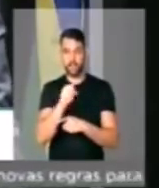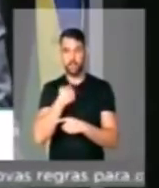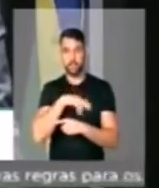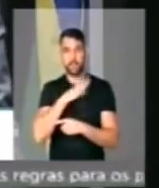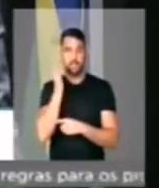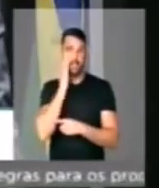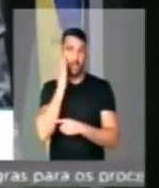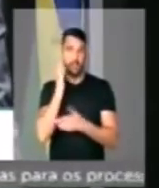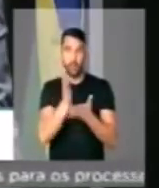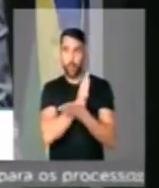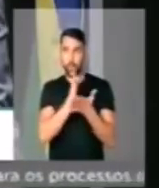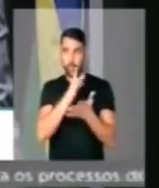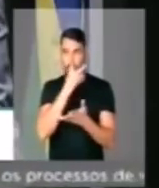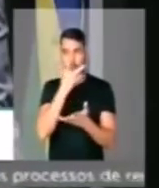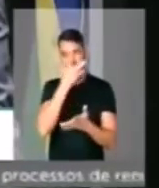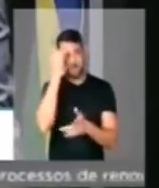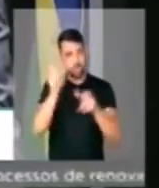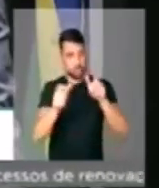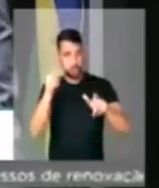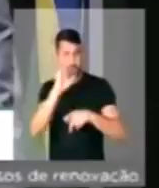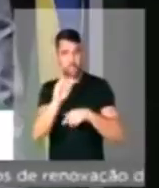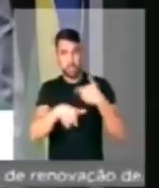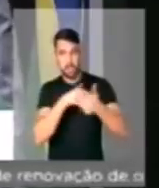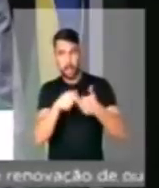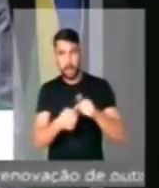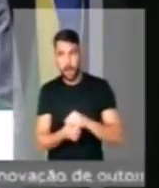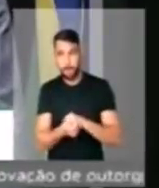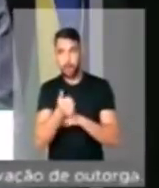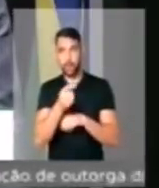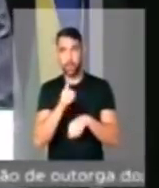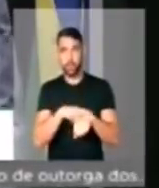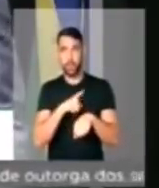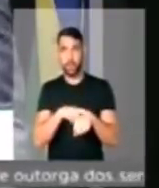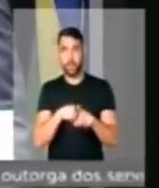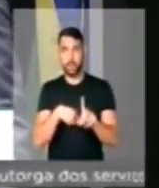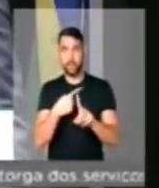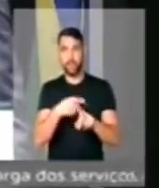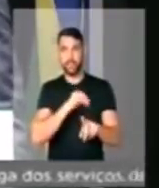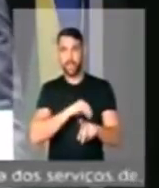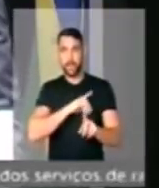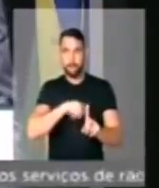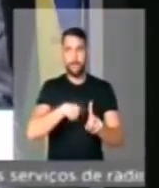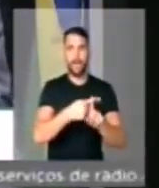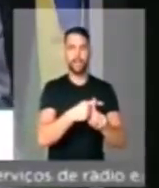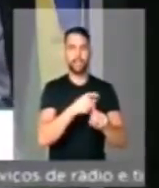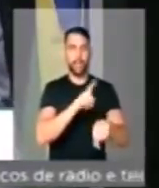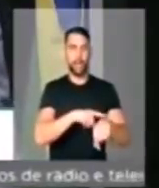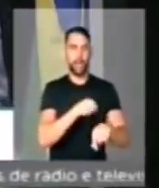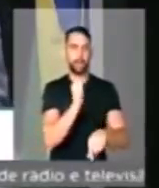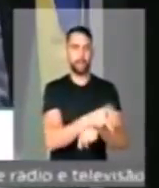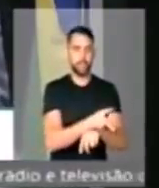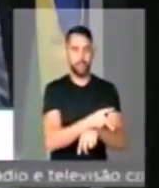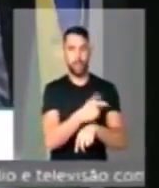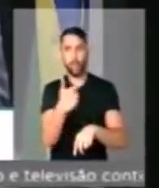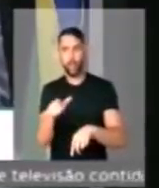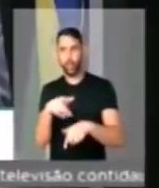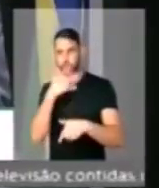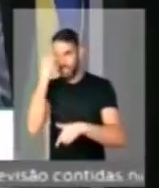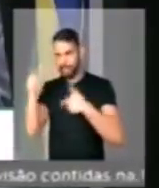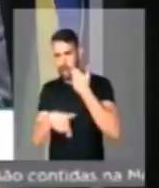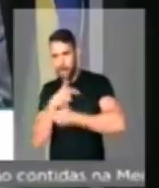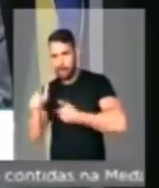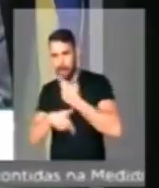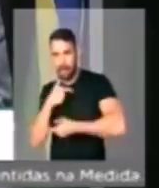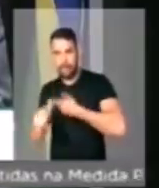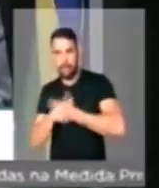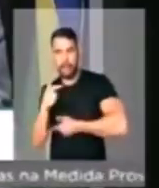que alguns brasileiros trabalham menos do que os demais e ganham mais na hora de se aposentar, enquanto a